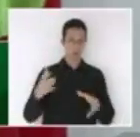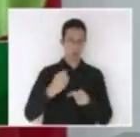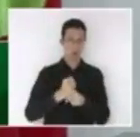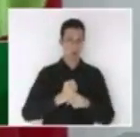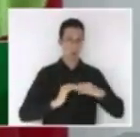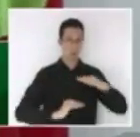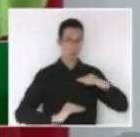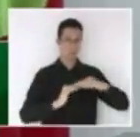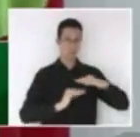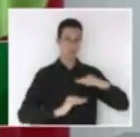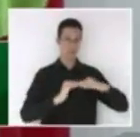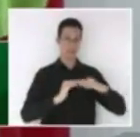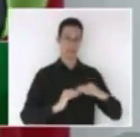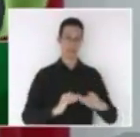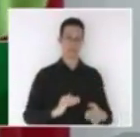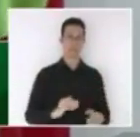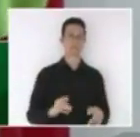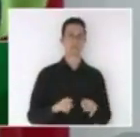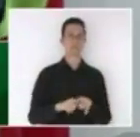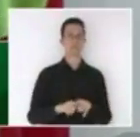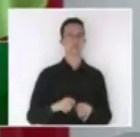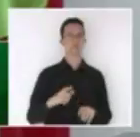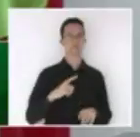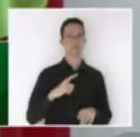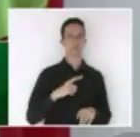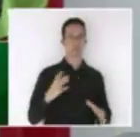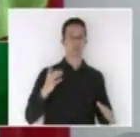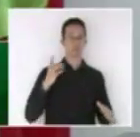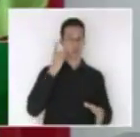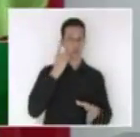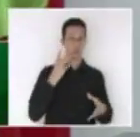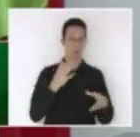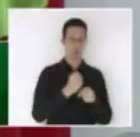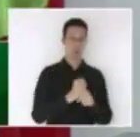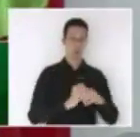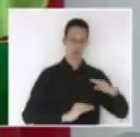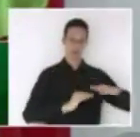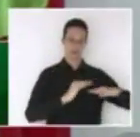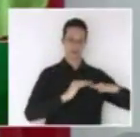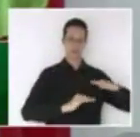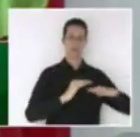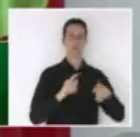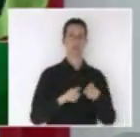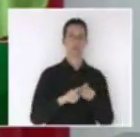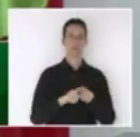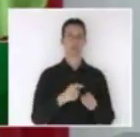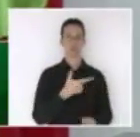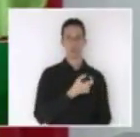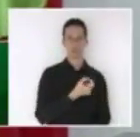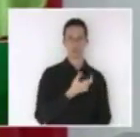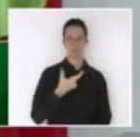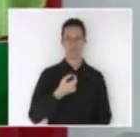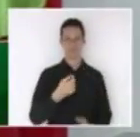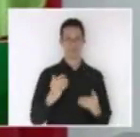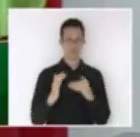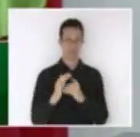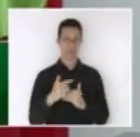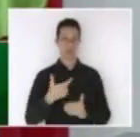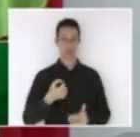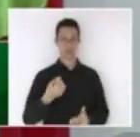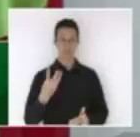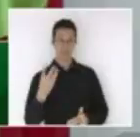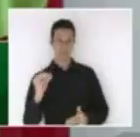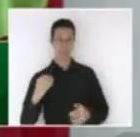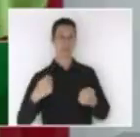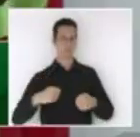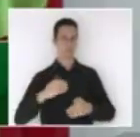de deputados e que também haja um crescimento de 2020 até 2030, sem dúvida nenhuma, isso